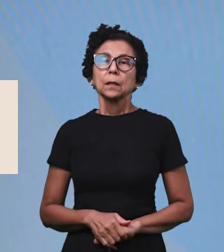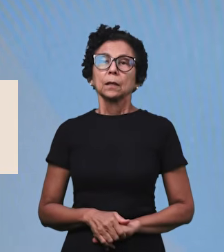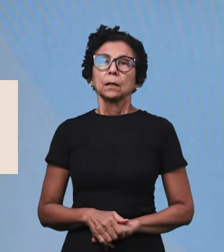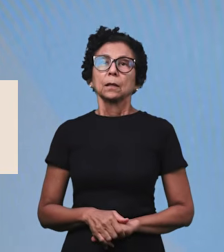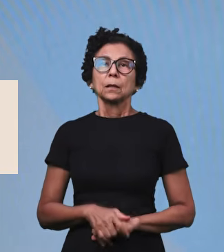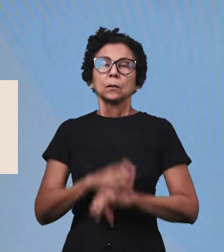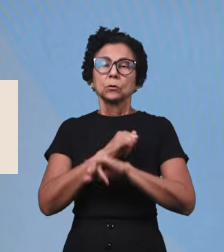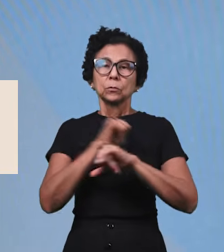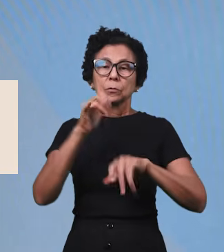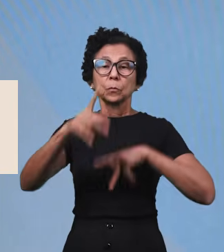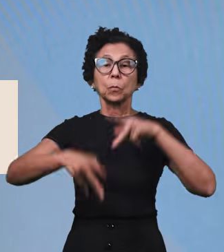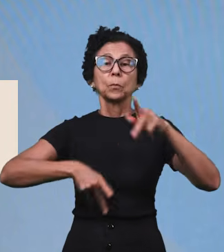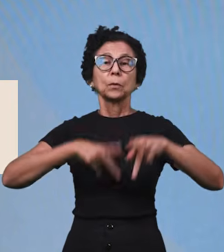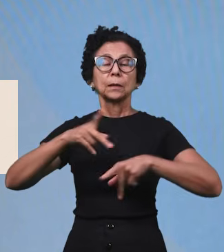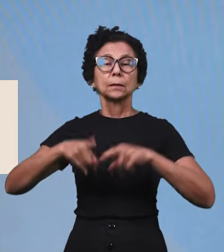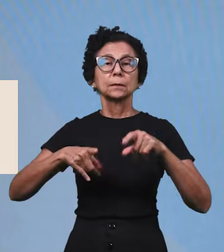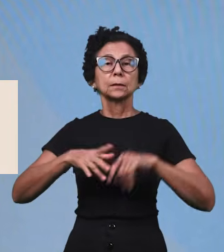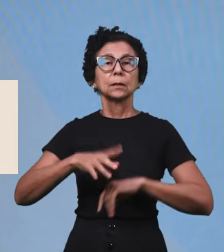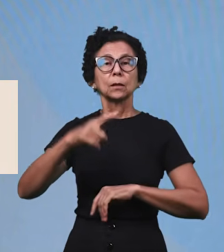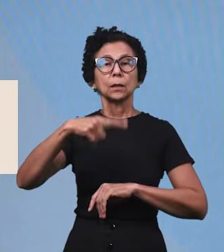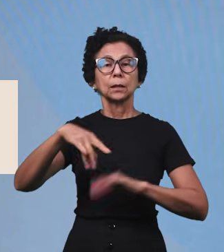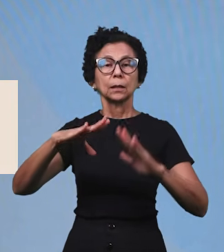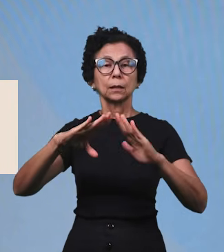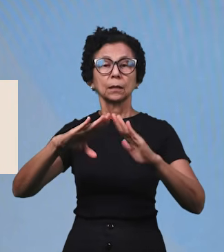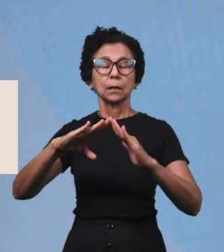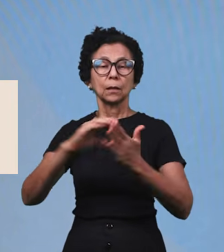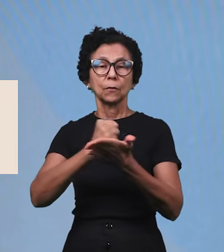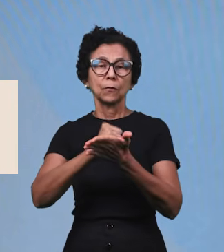para a população, de difícil acesso, para poder